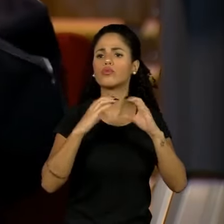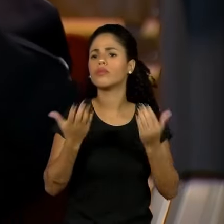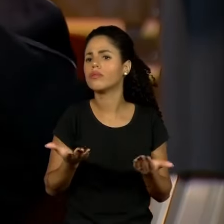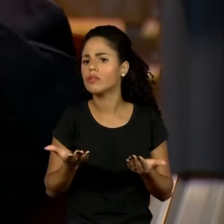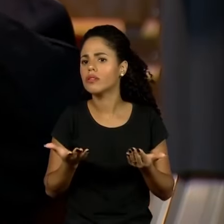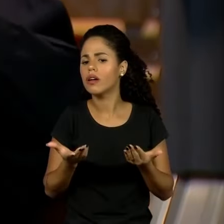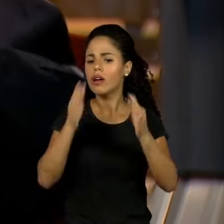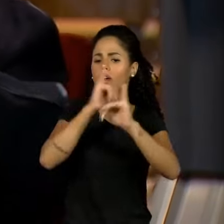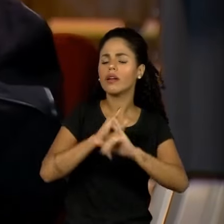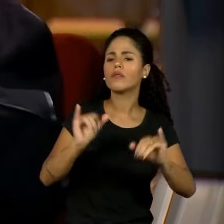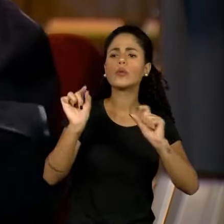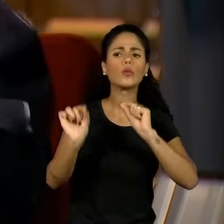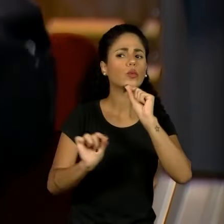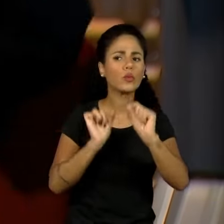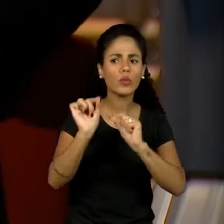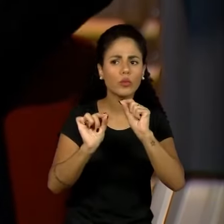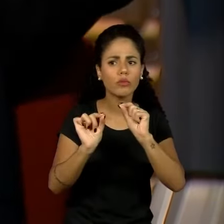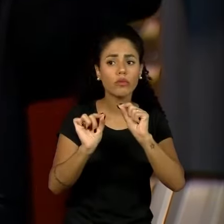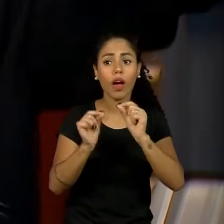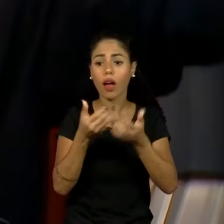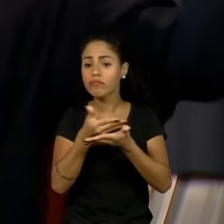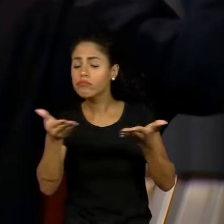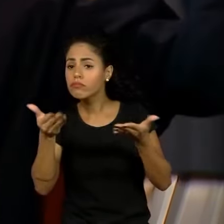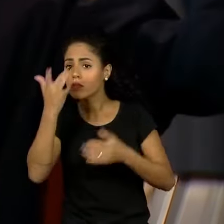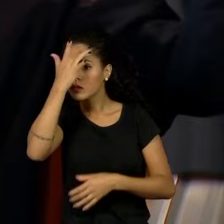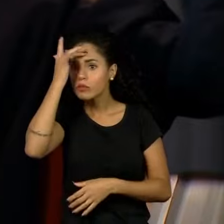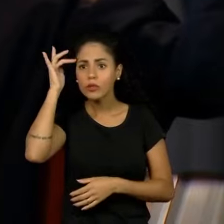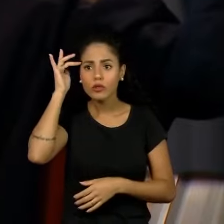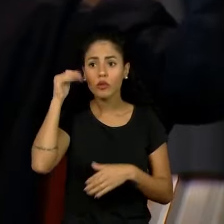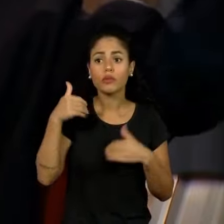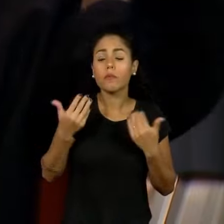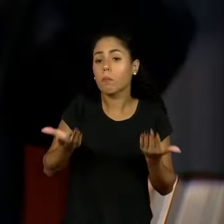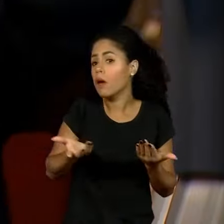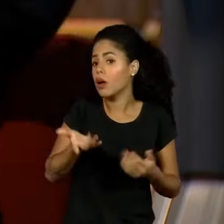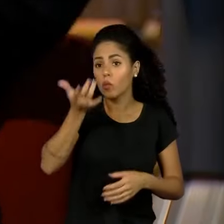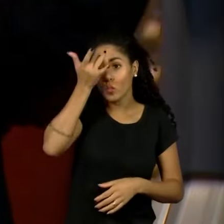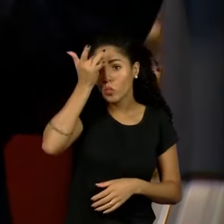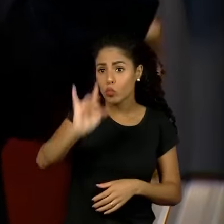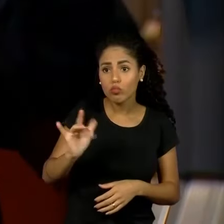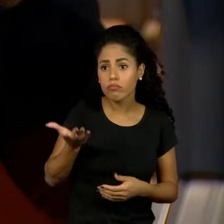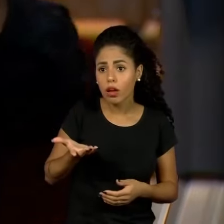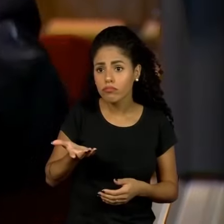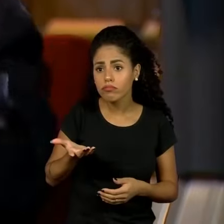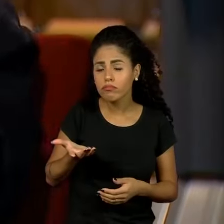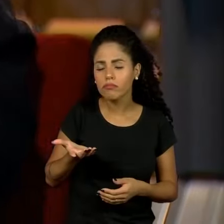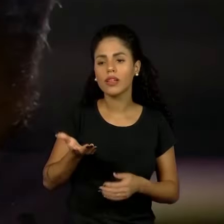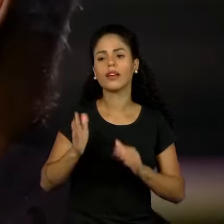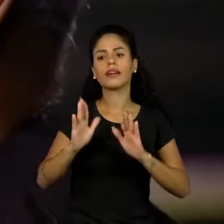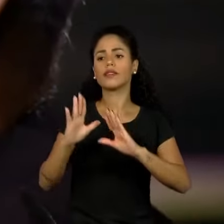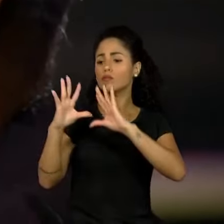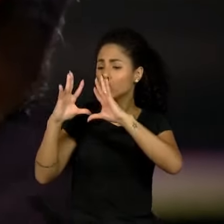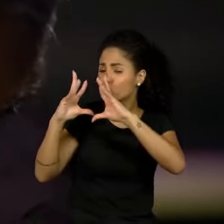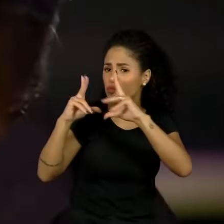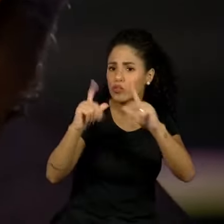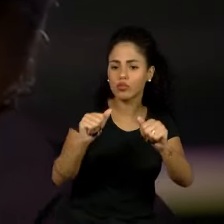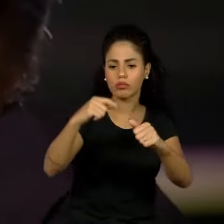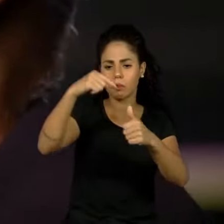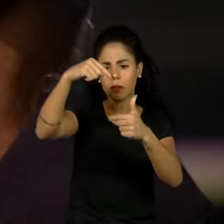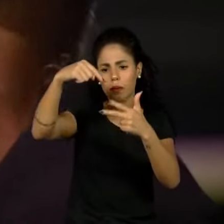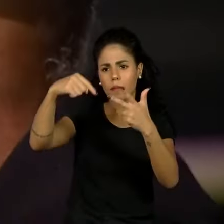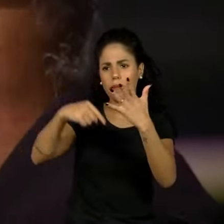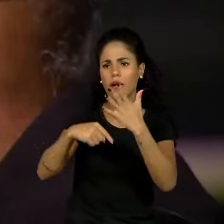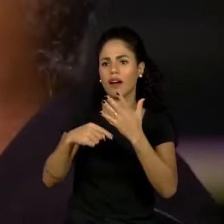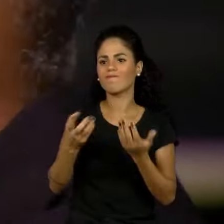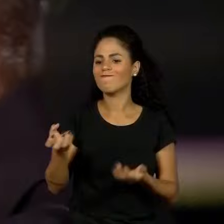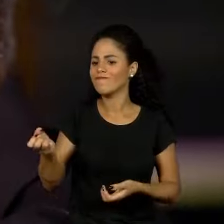ou ou que ela está emitindo para essa arquibancada sei hipotética essa audiência hipotética então isso tudo é muito novo